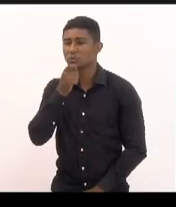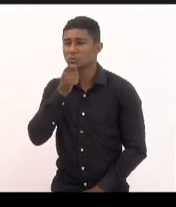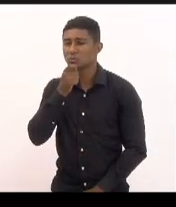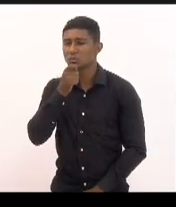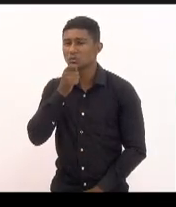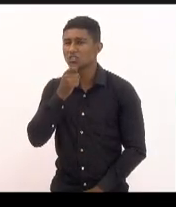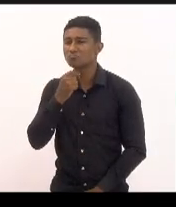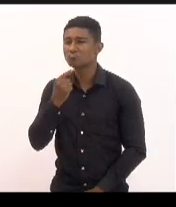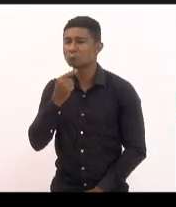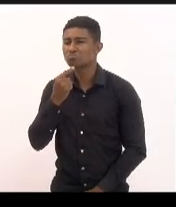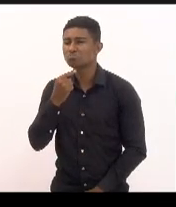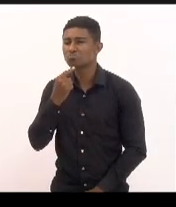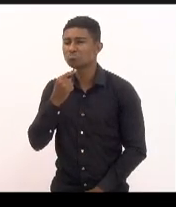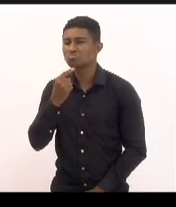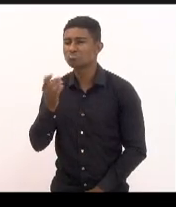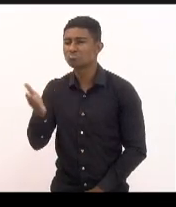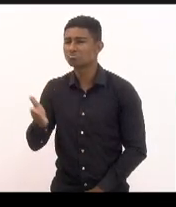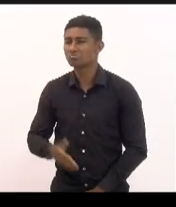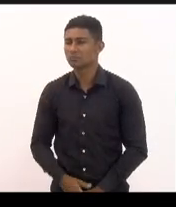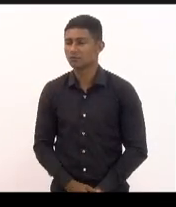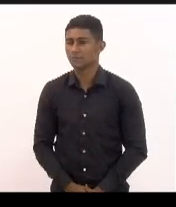som.